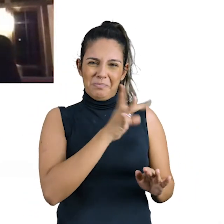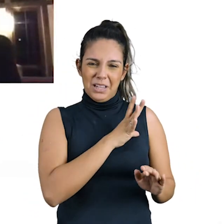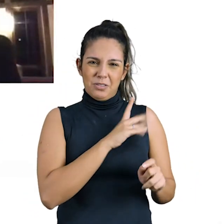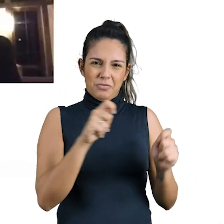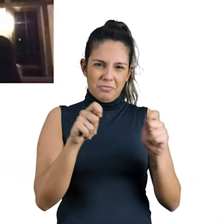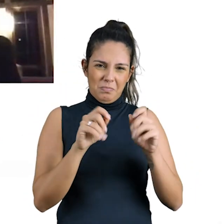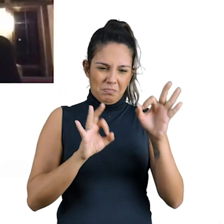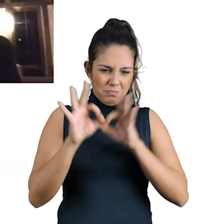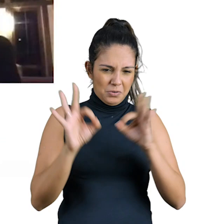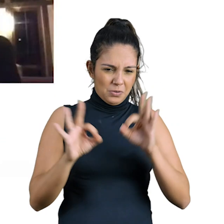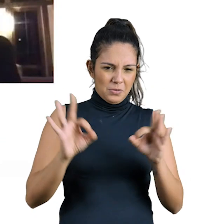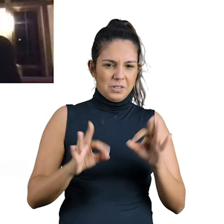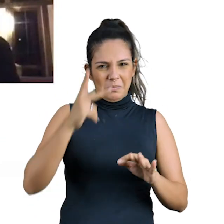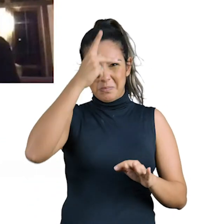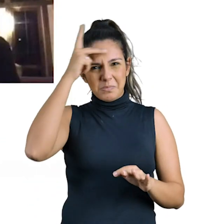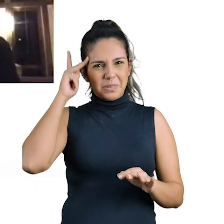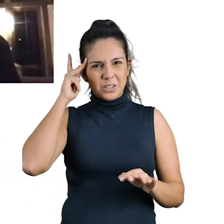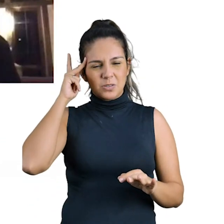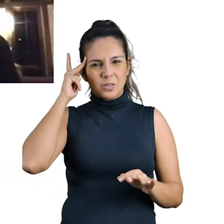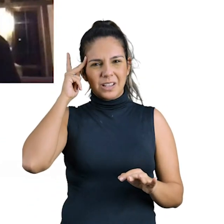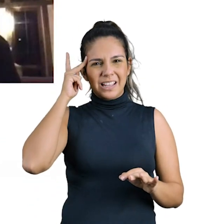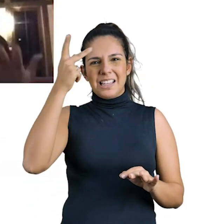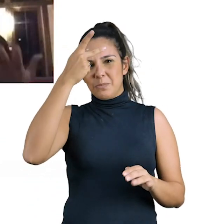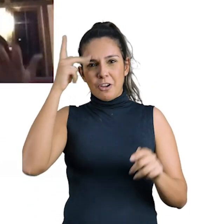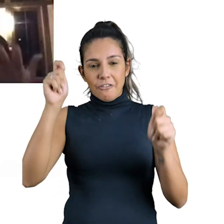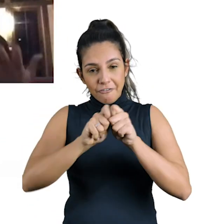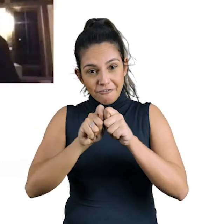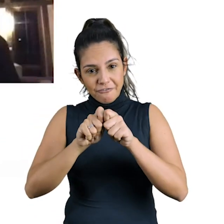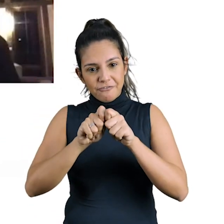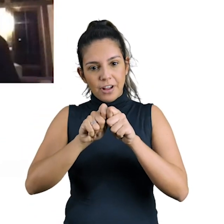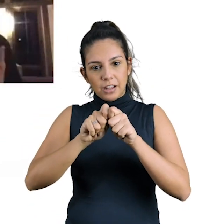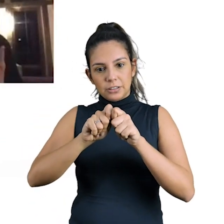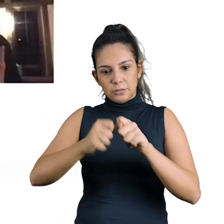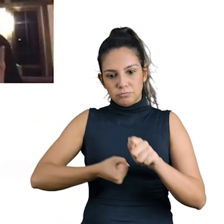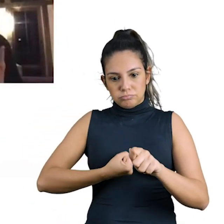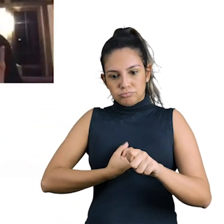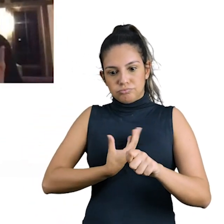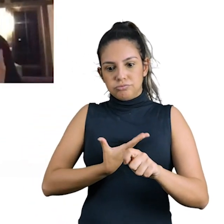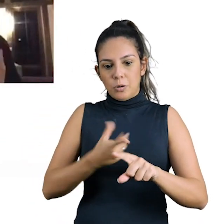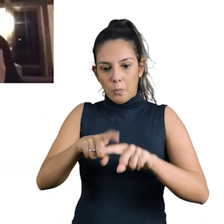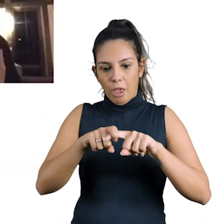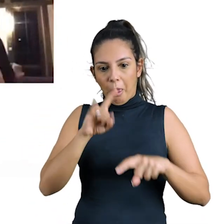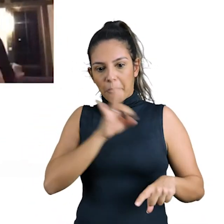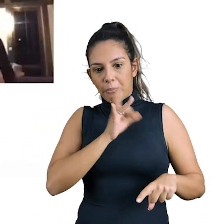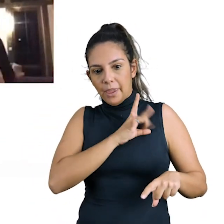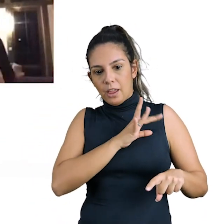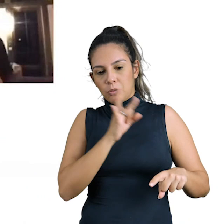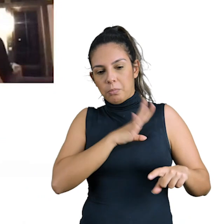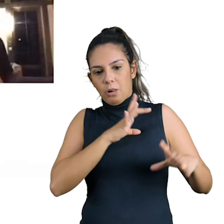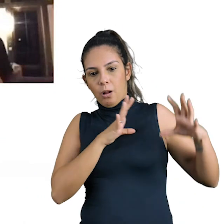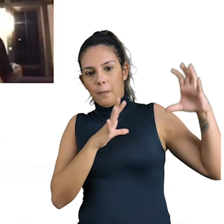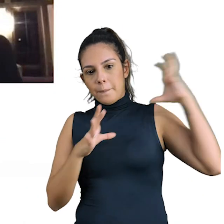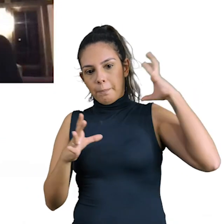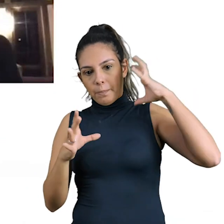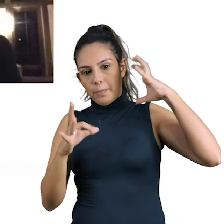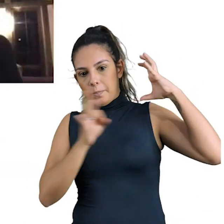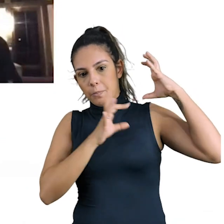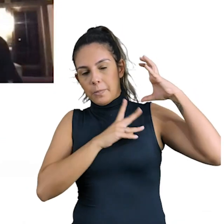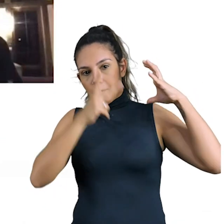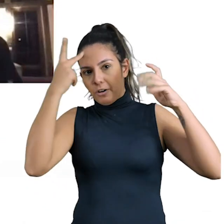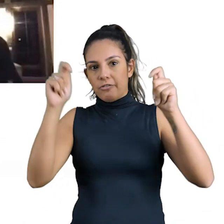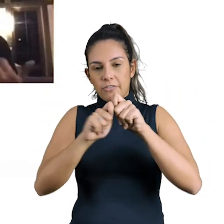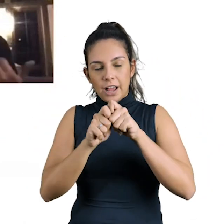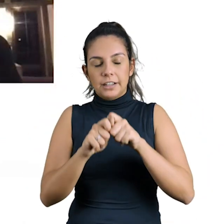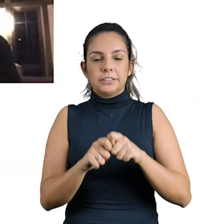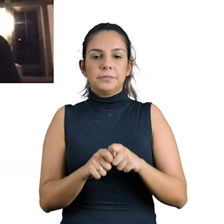produz que as pessoas fazem coisas por medo e com medo, né? Mas o medo, ele retira também, né? Ele